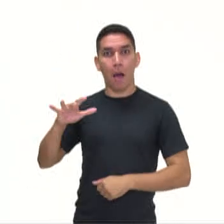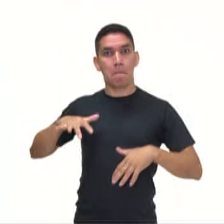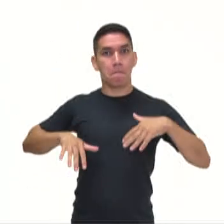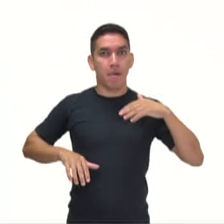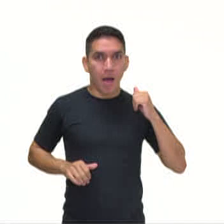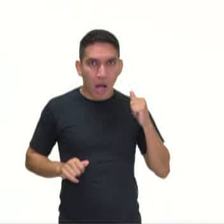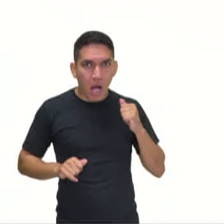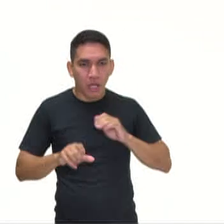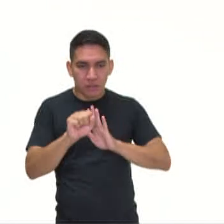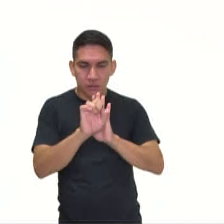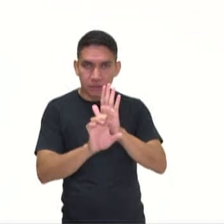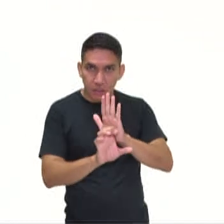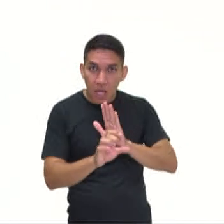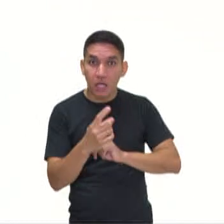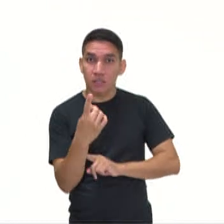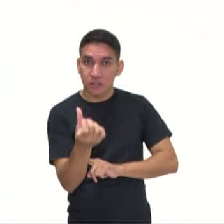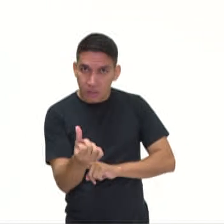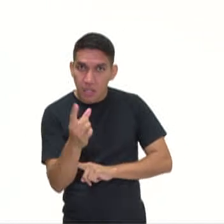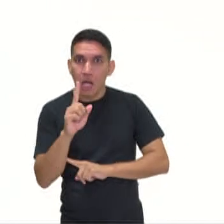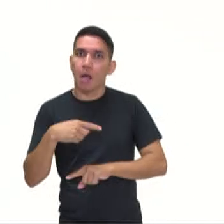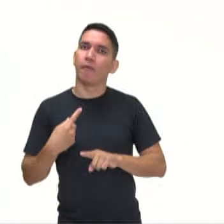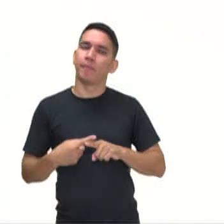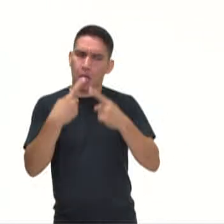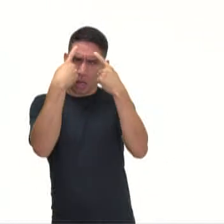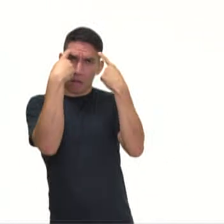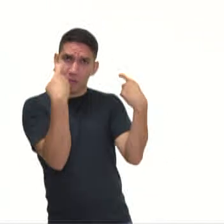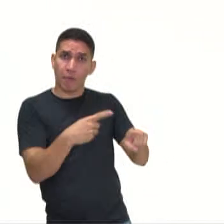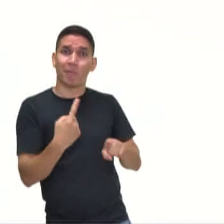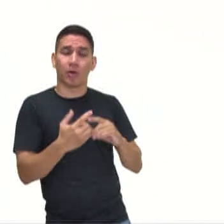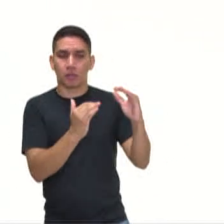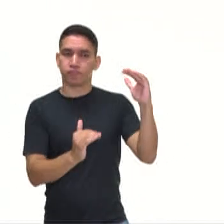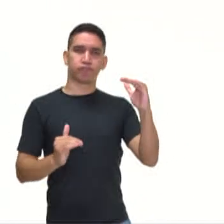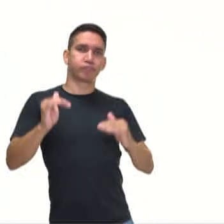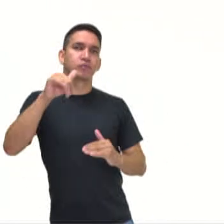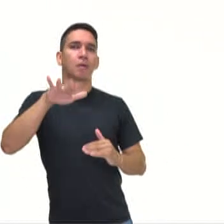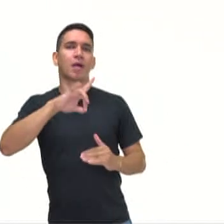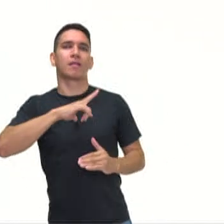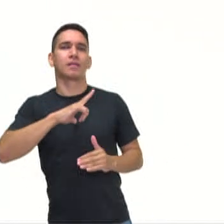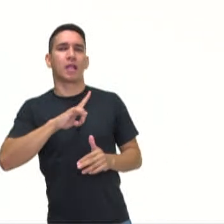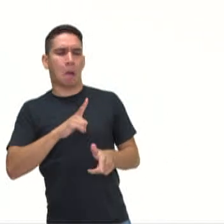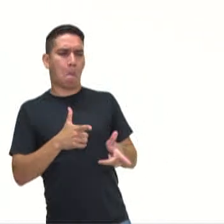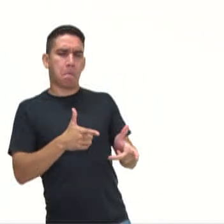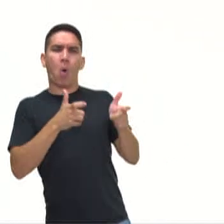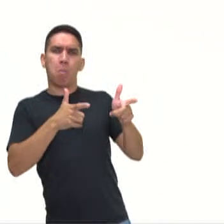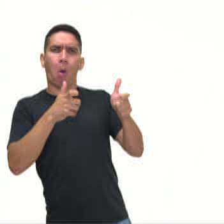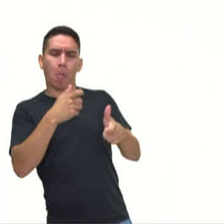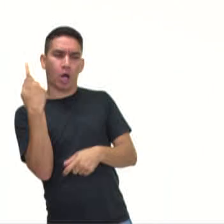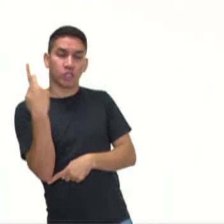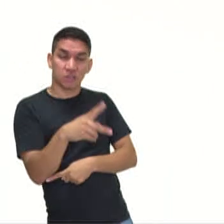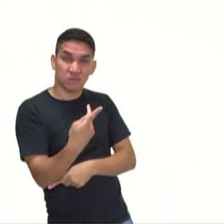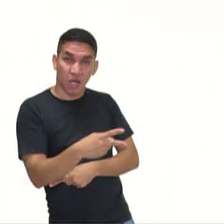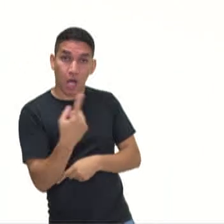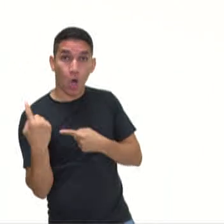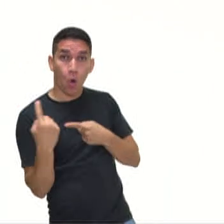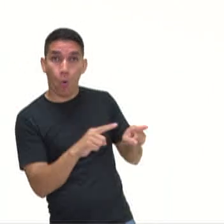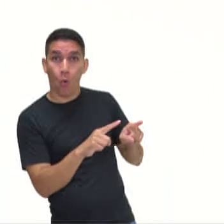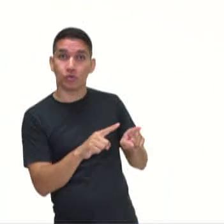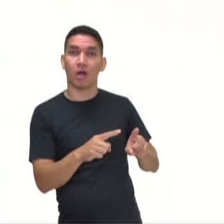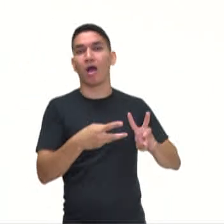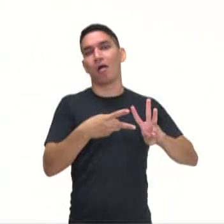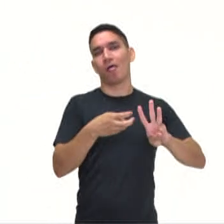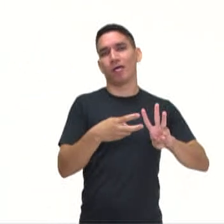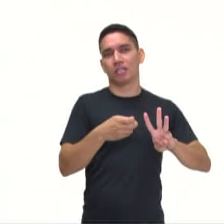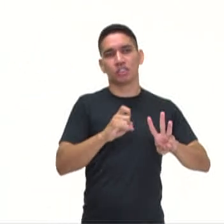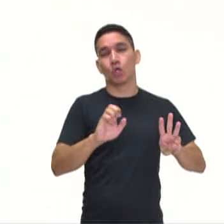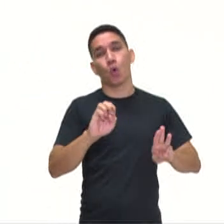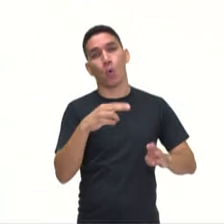baseado na violência, devido à superioridade bélica dos espanhóis sobre os povos nativos. Isso explica a